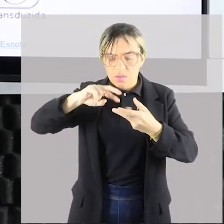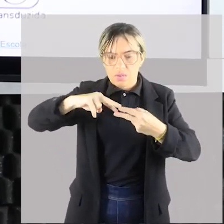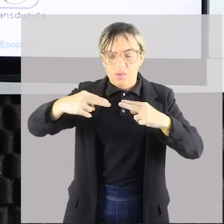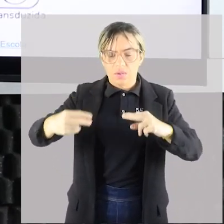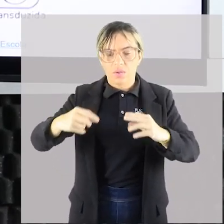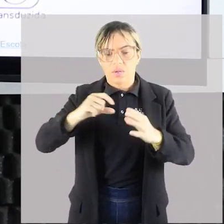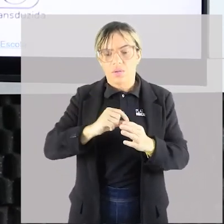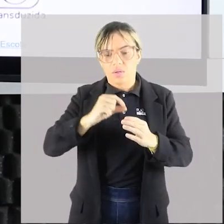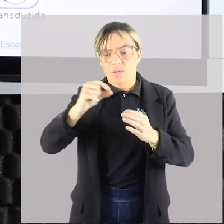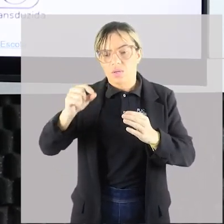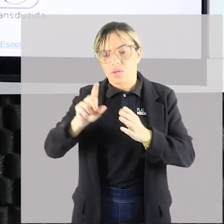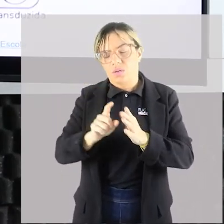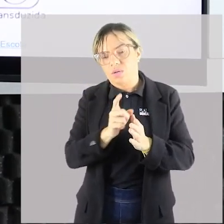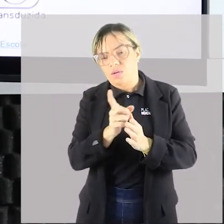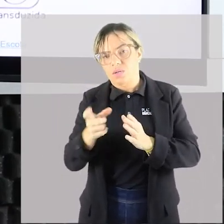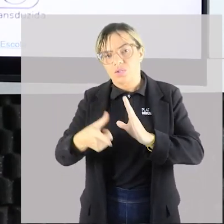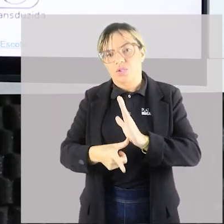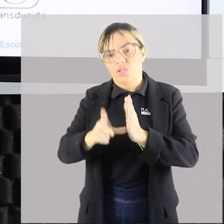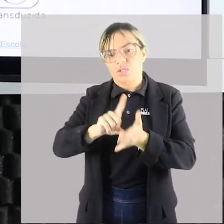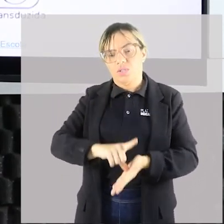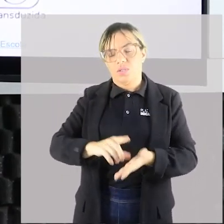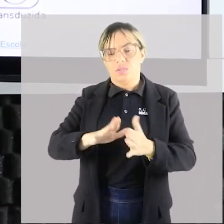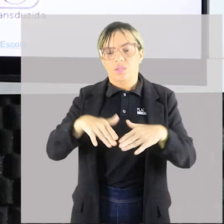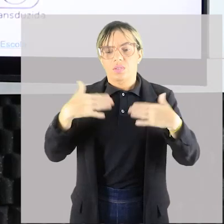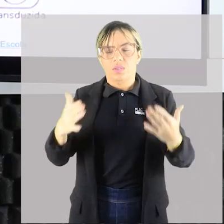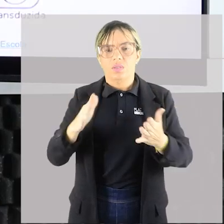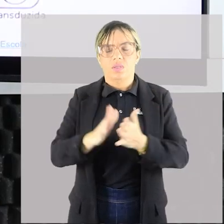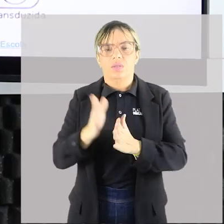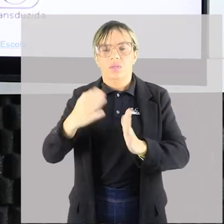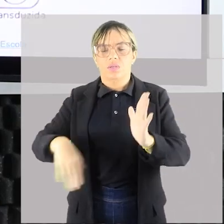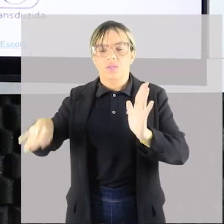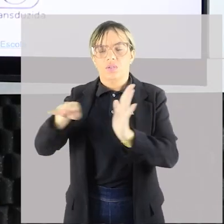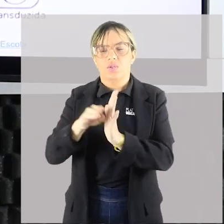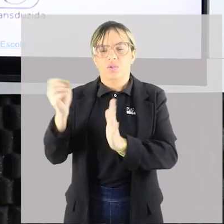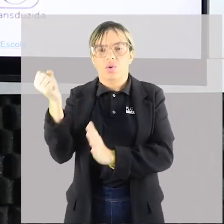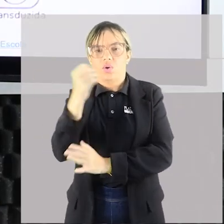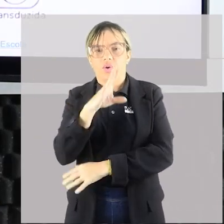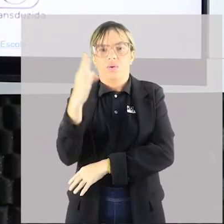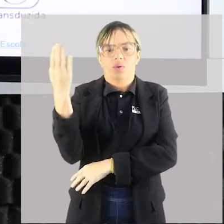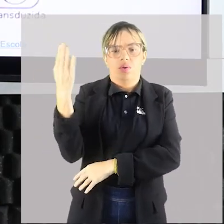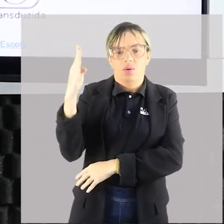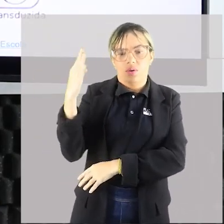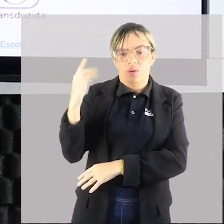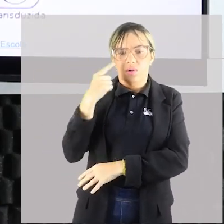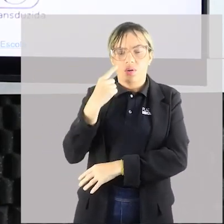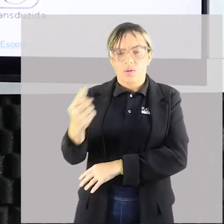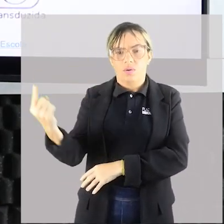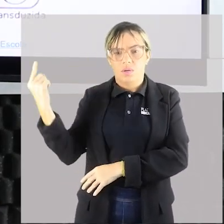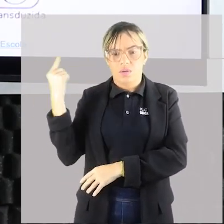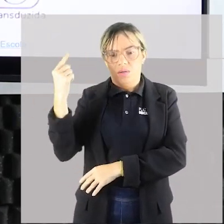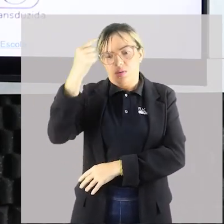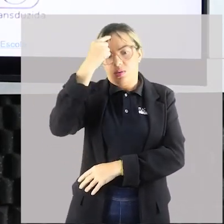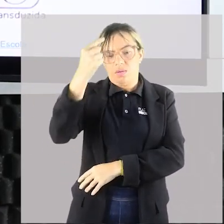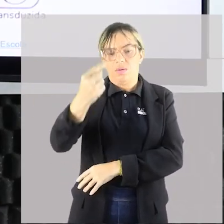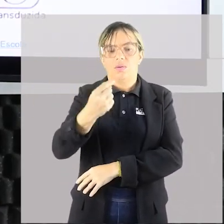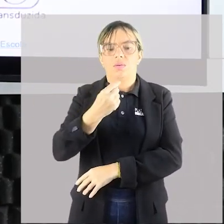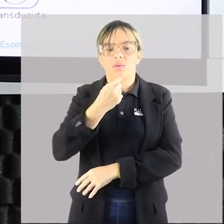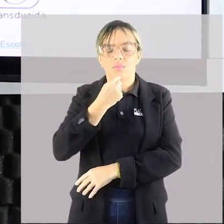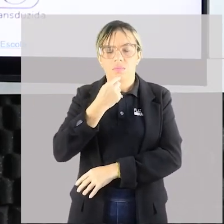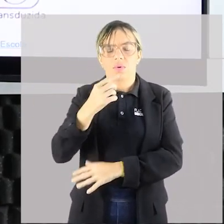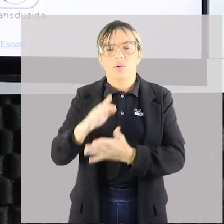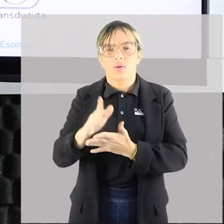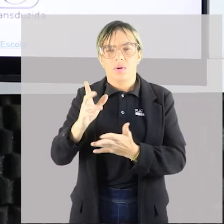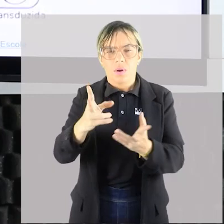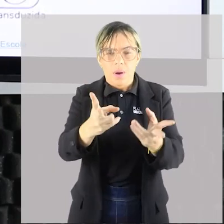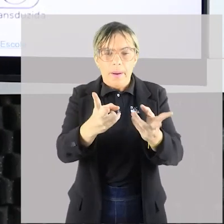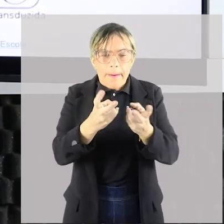material genético da bactéria anterior. Então, quando ele chega nessa nova bactéria, conforme você olha aí na imagem, a